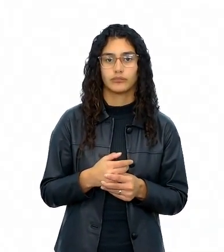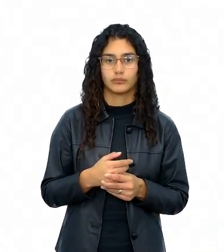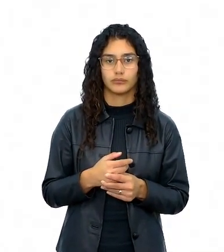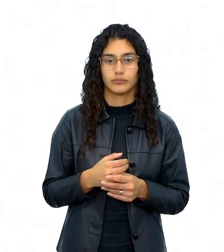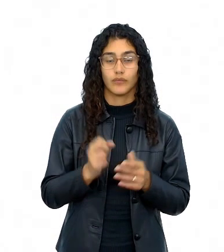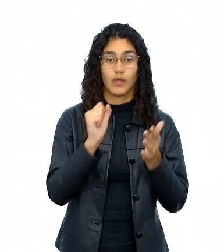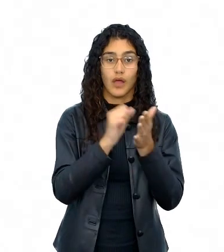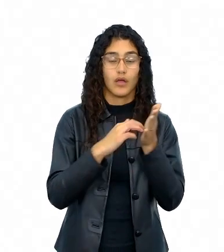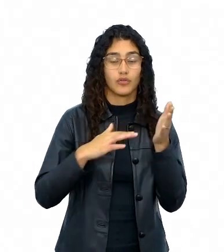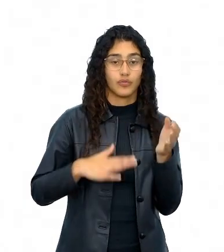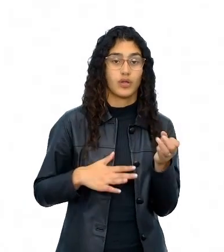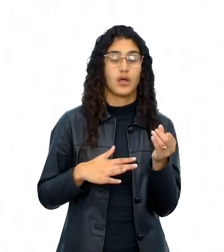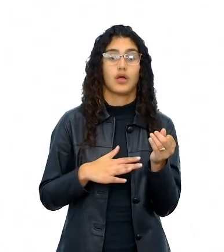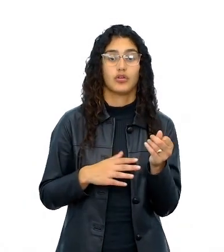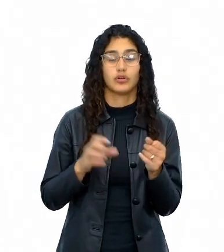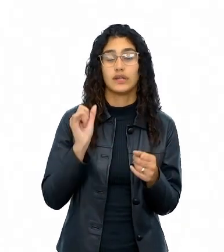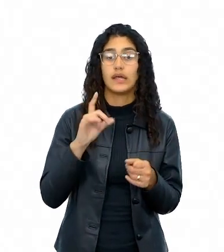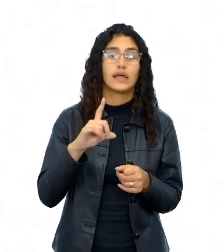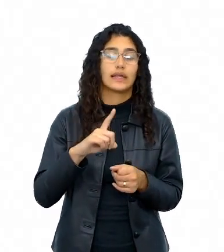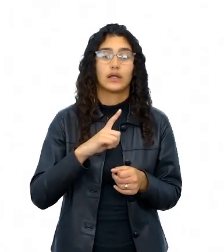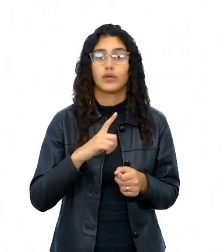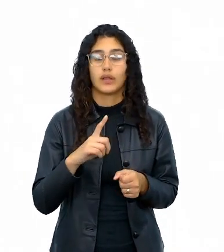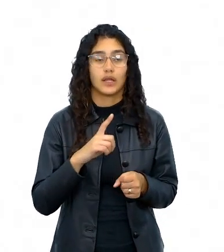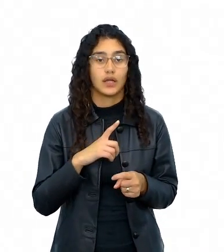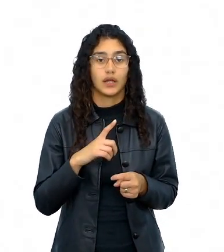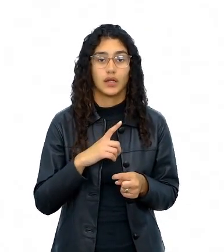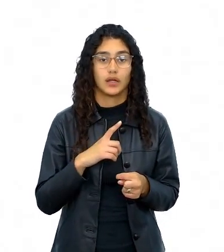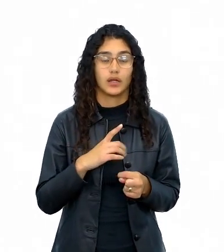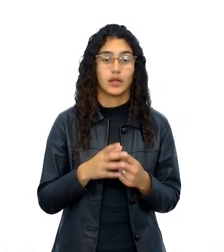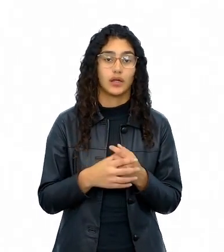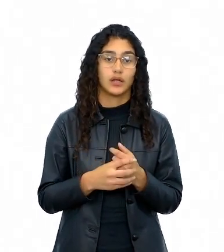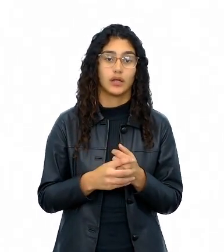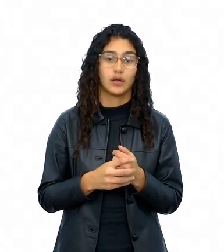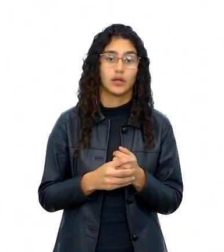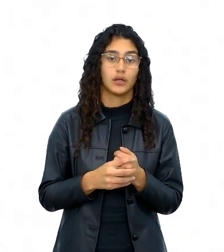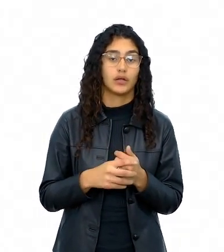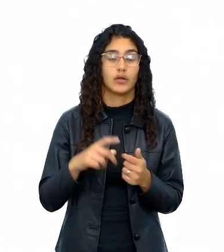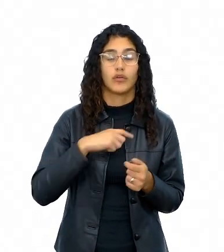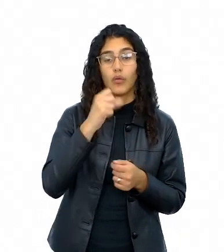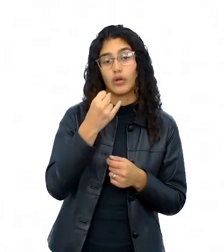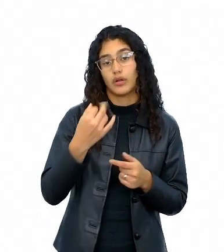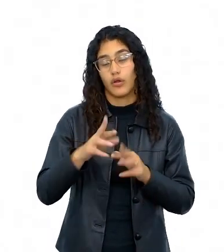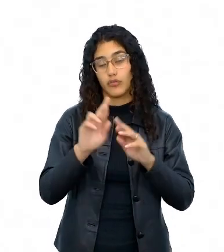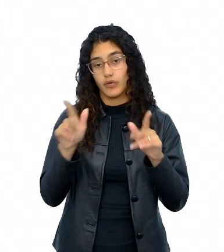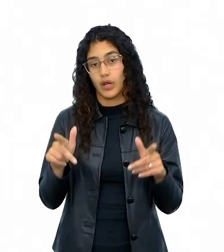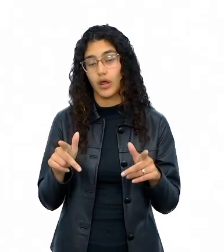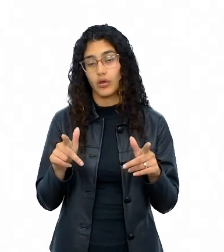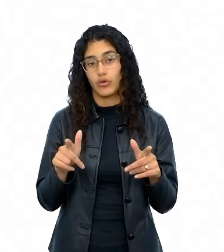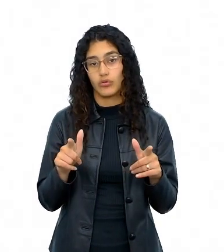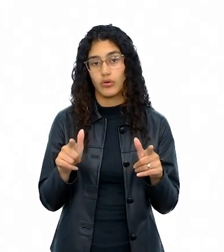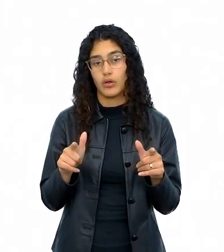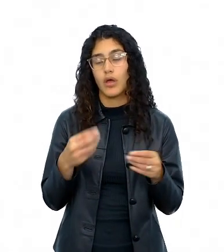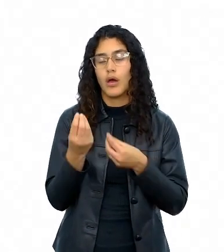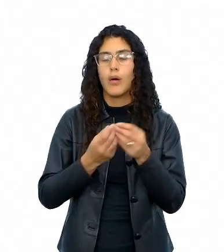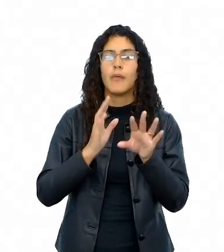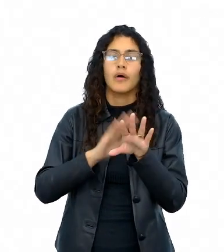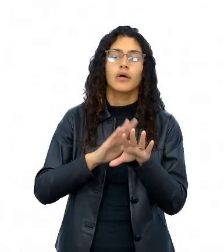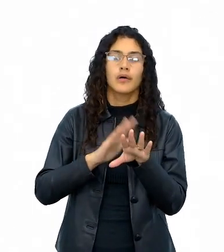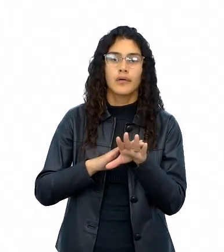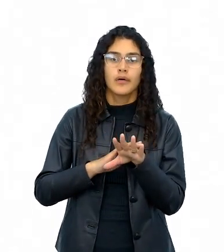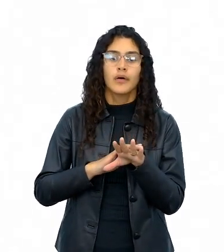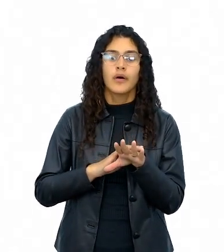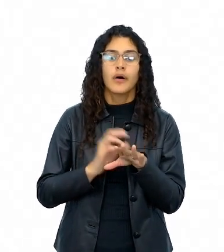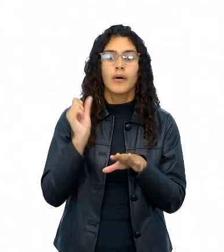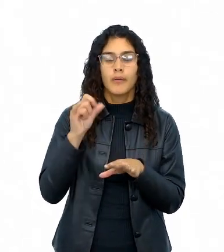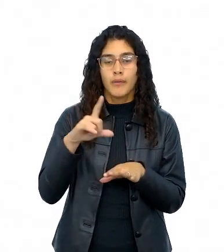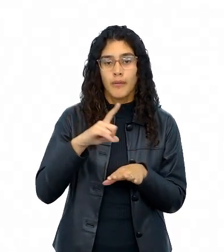dessa atividade, né? Se eu tivesse outra quantidade de bombons, né? Como que seria isso?